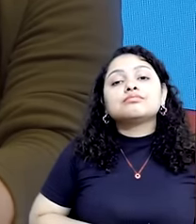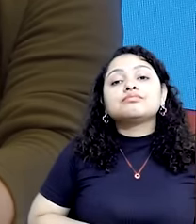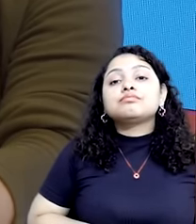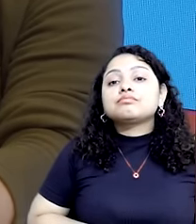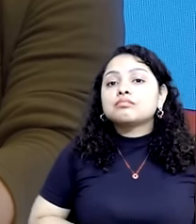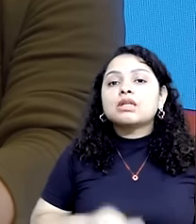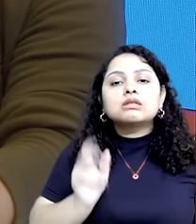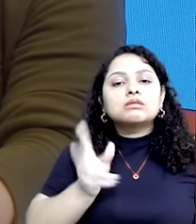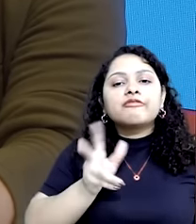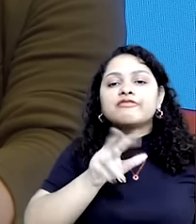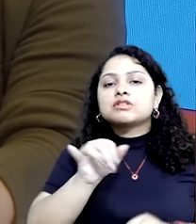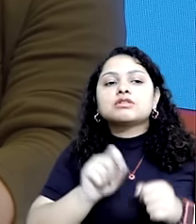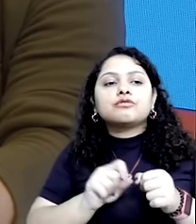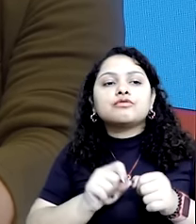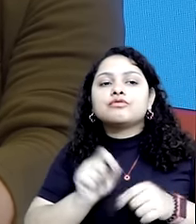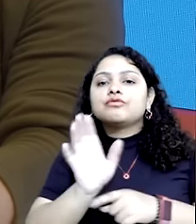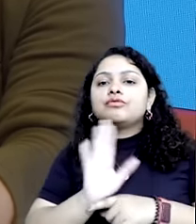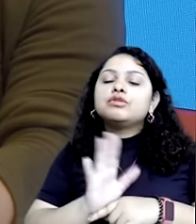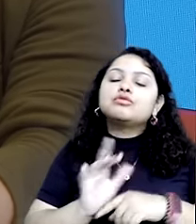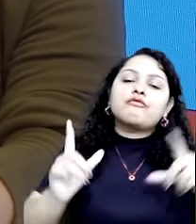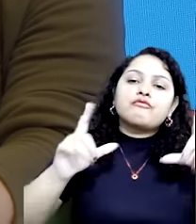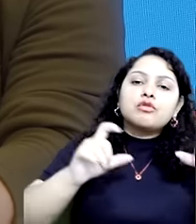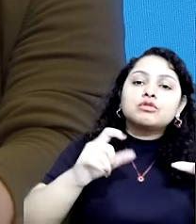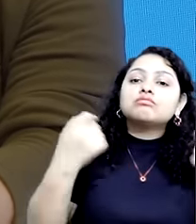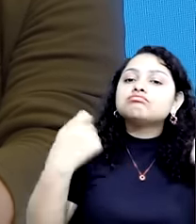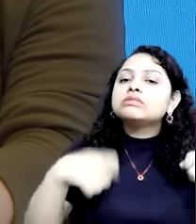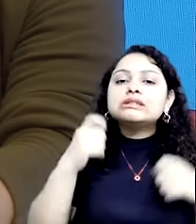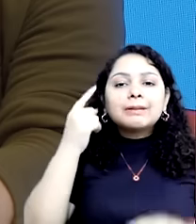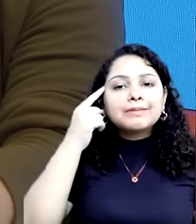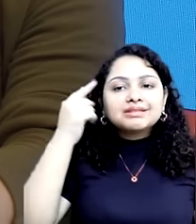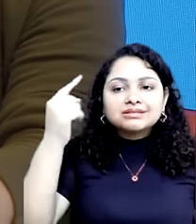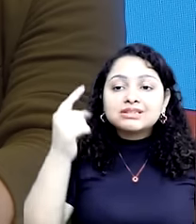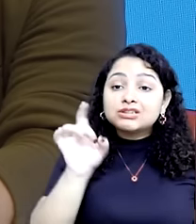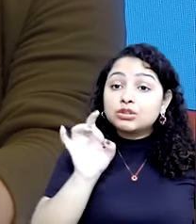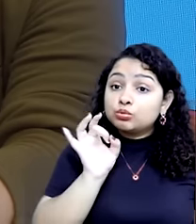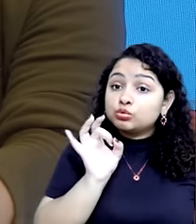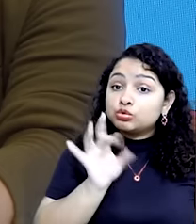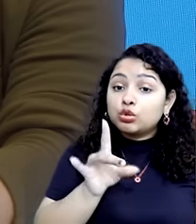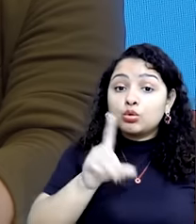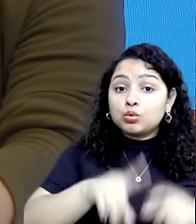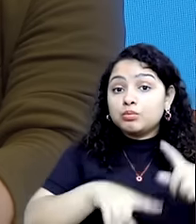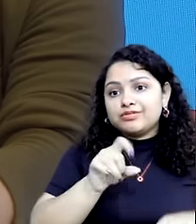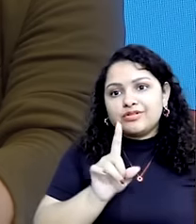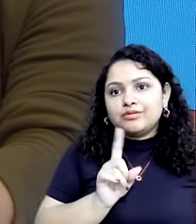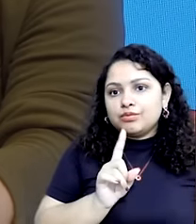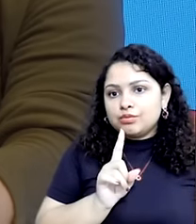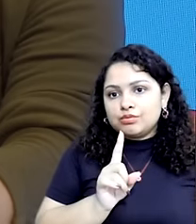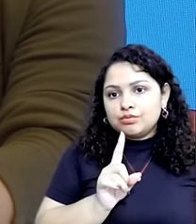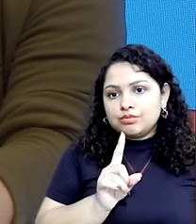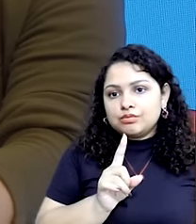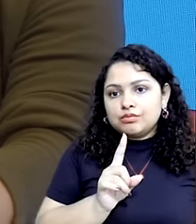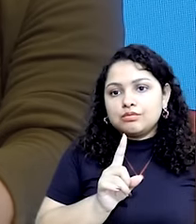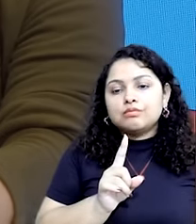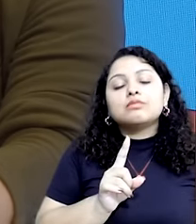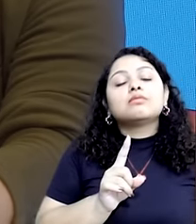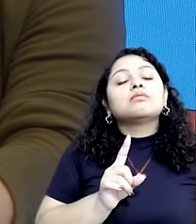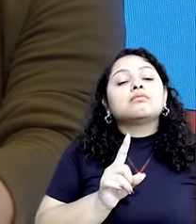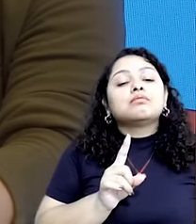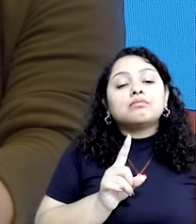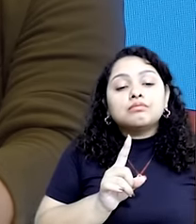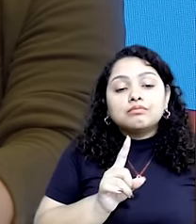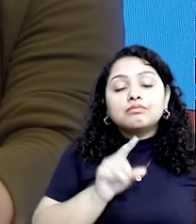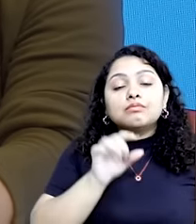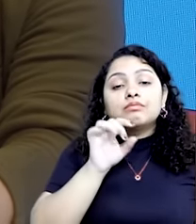for né fazer um vídeo bater uma foto tem que pensar não só no objeto a não ser que você tá focando só nele mas trabalhou com